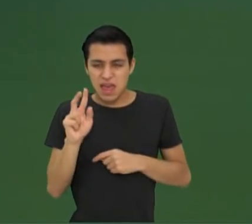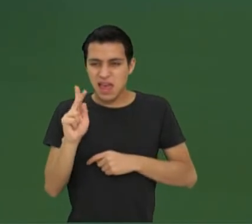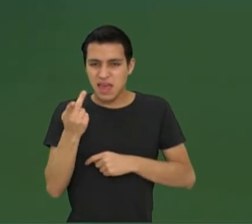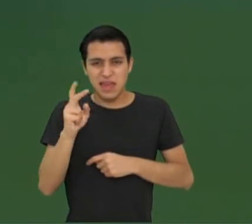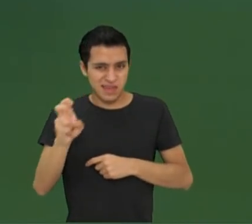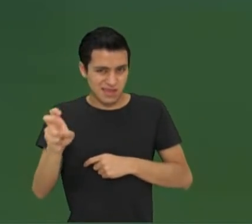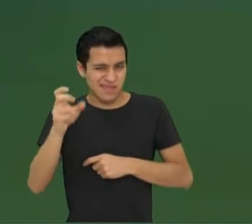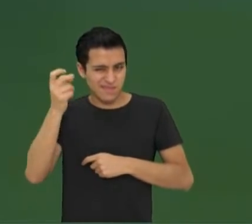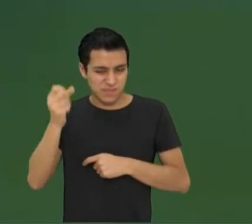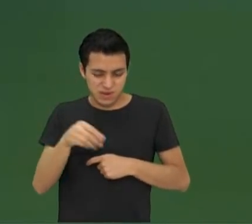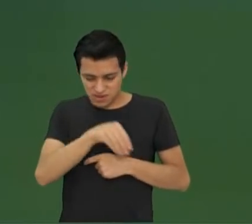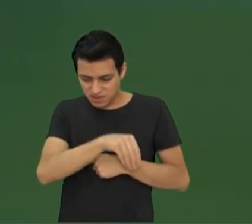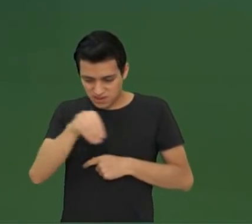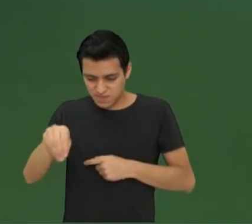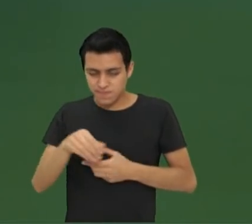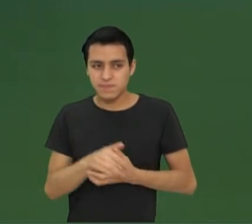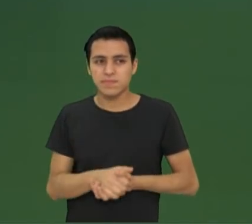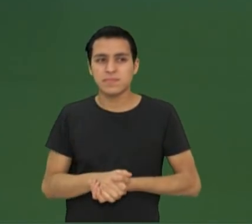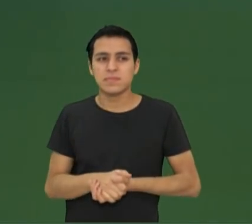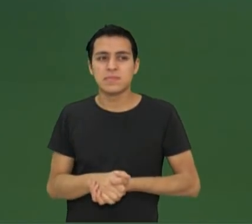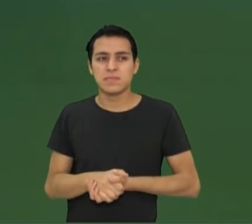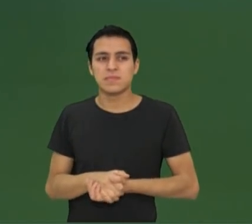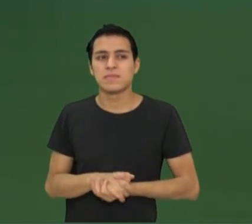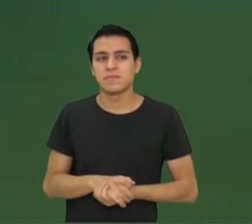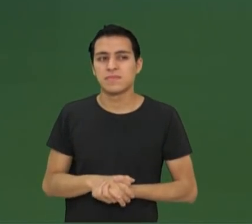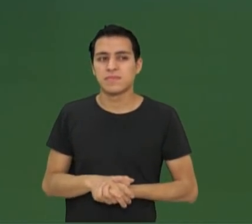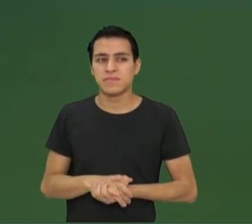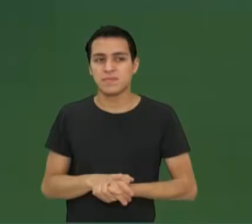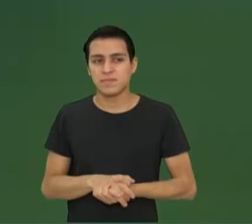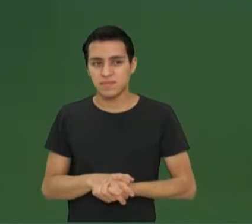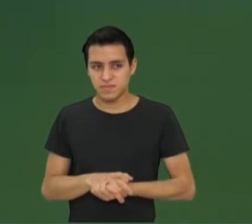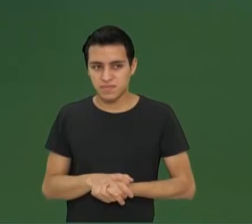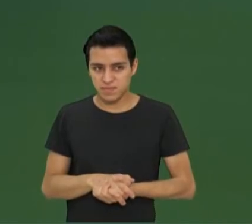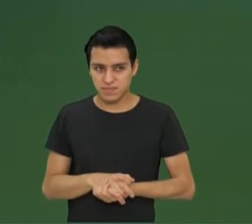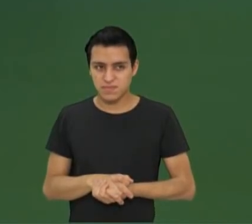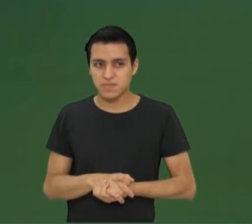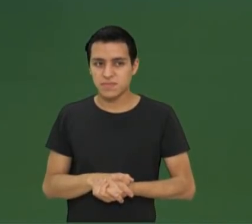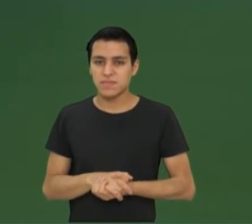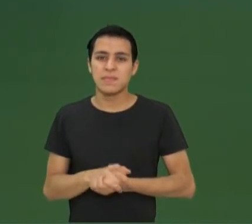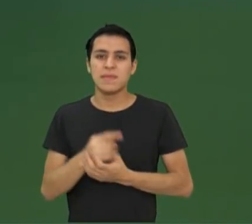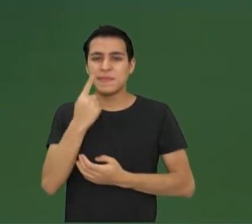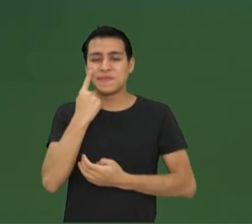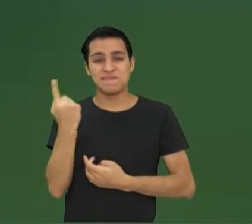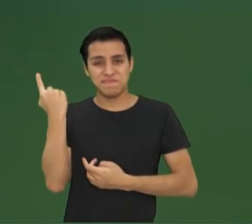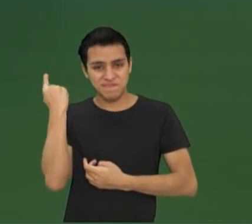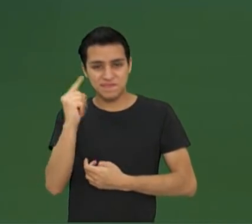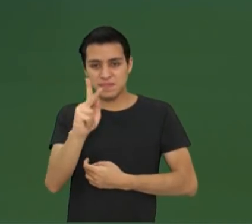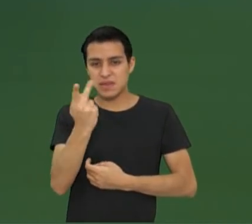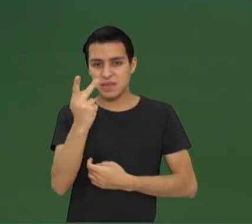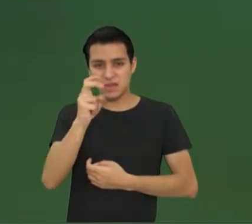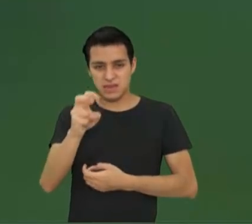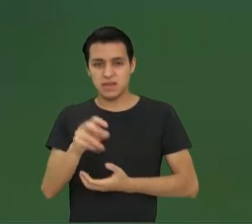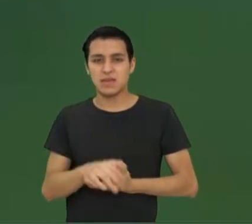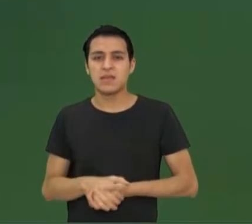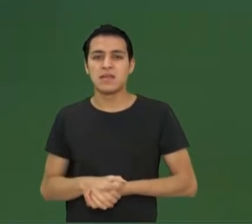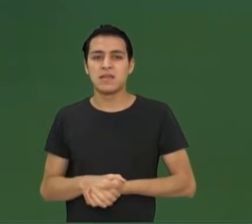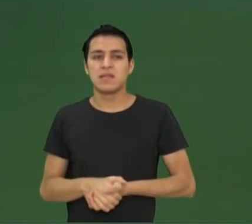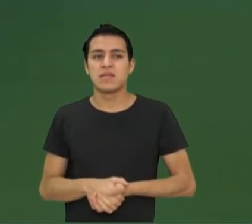H5. Então, a dama lá na H5. Vamos procurar H5.